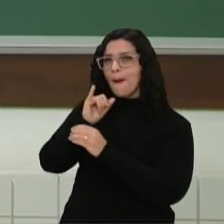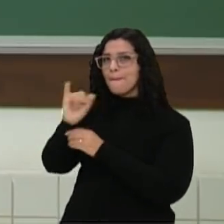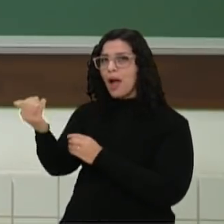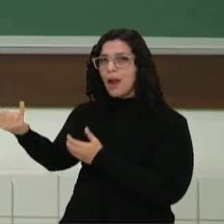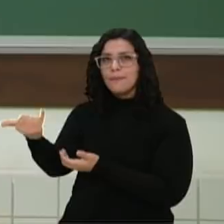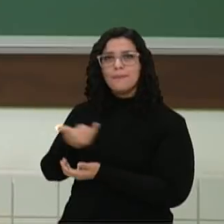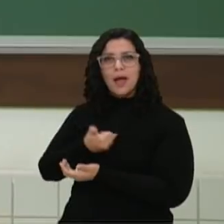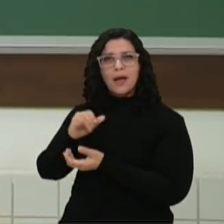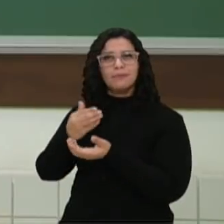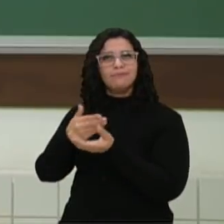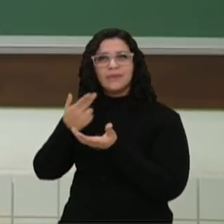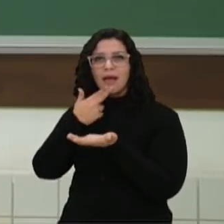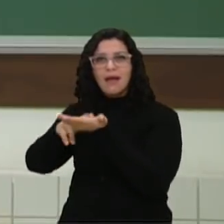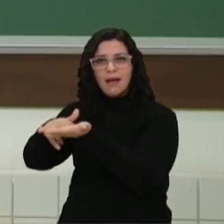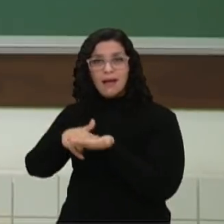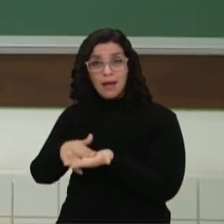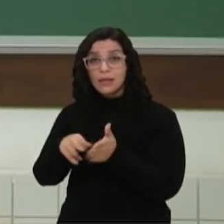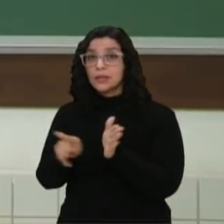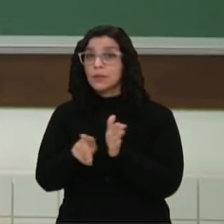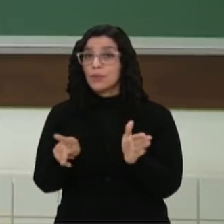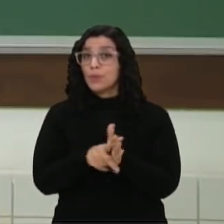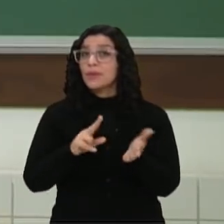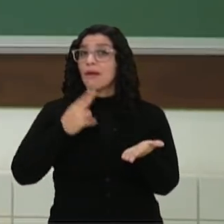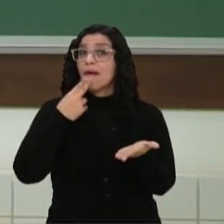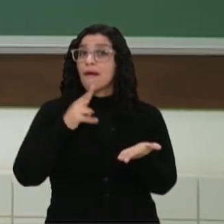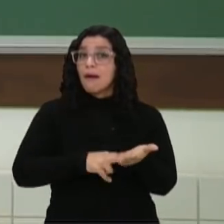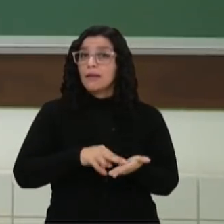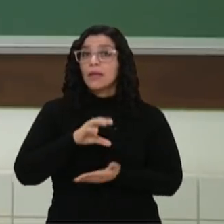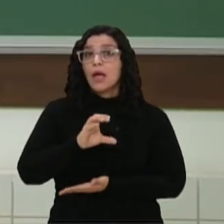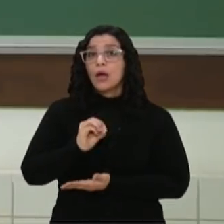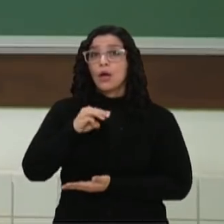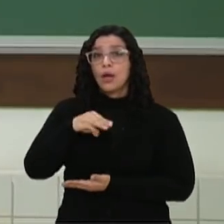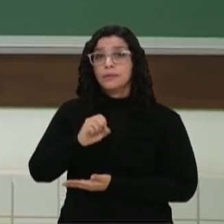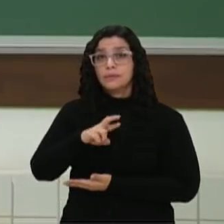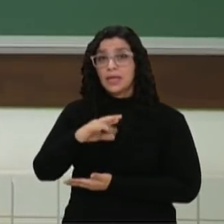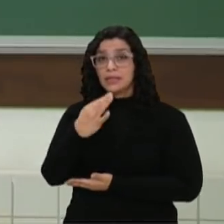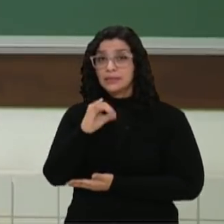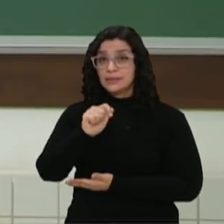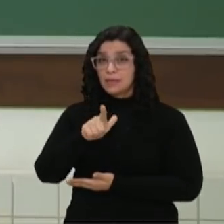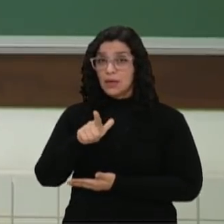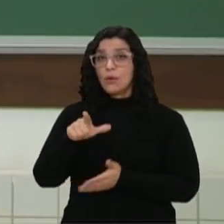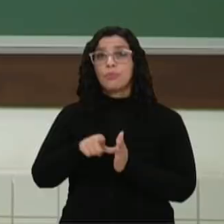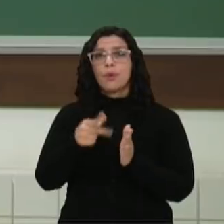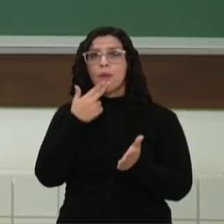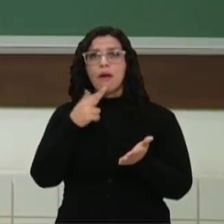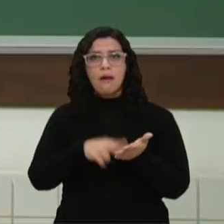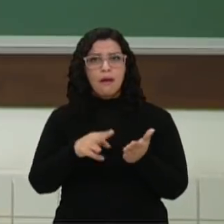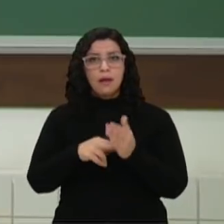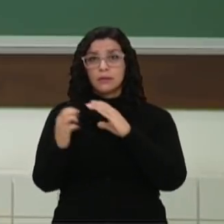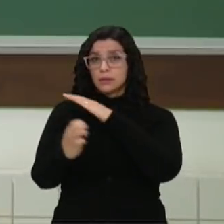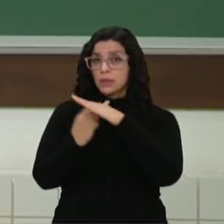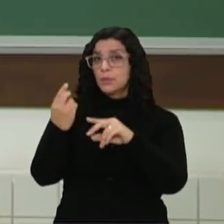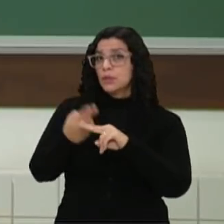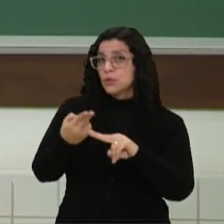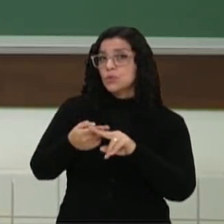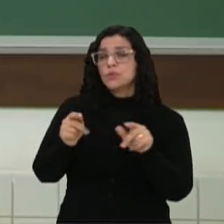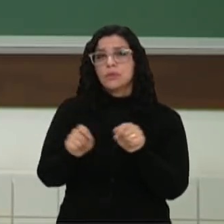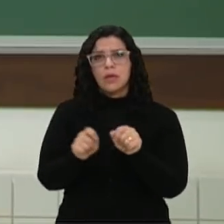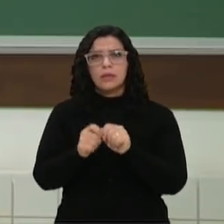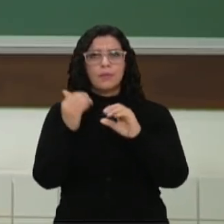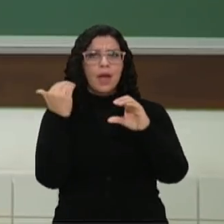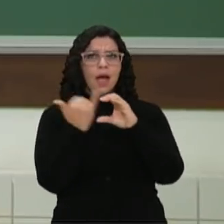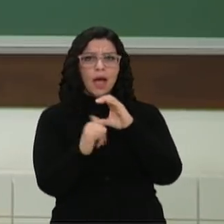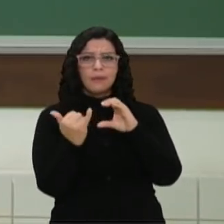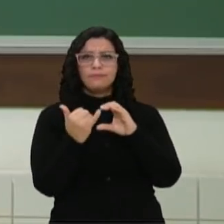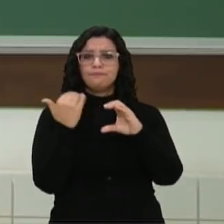pessoa. Temos também carta comercial, que normalmente é utilizada por empresas, instituições, para